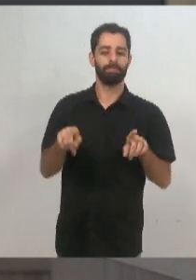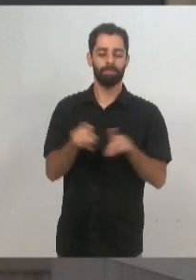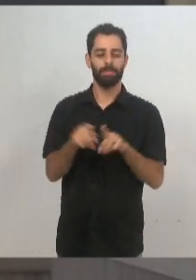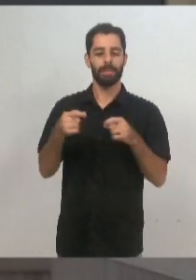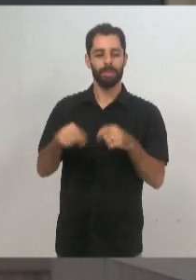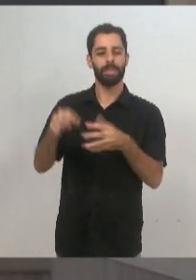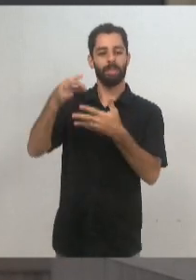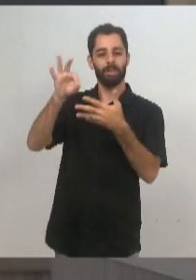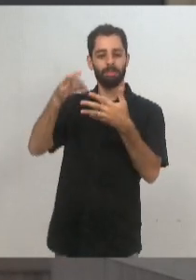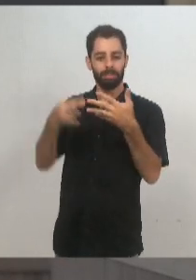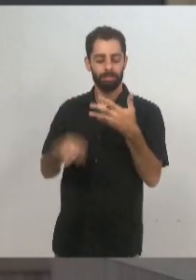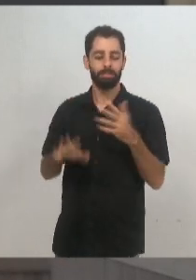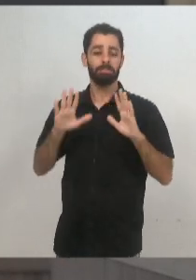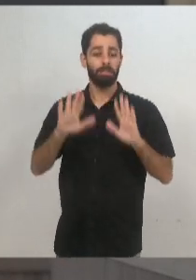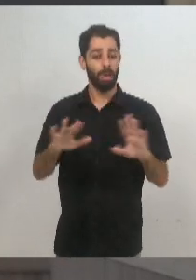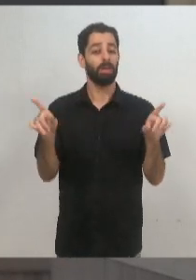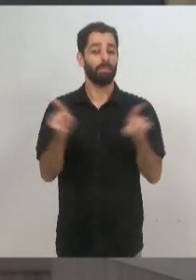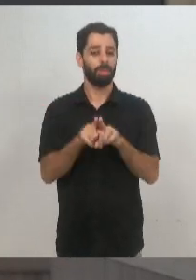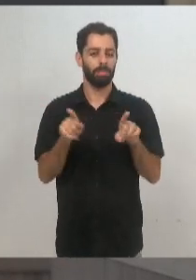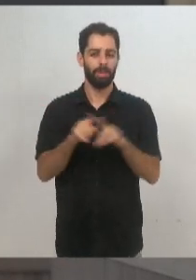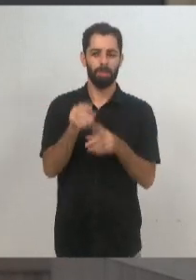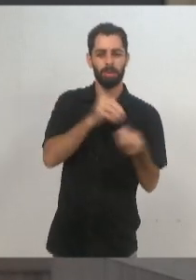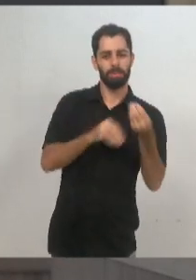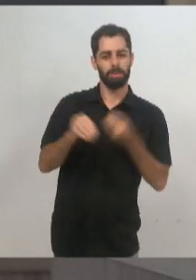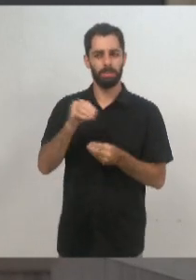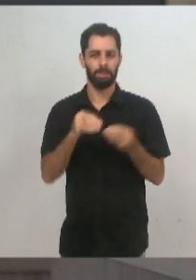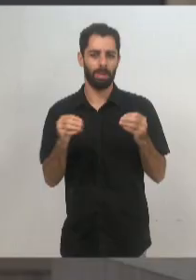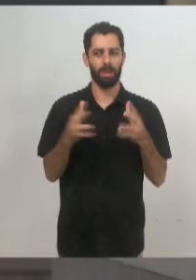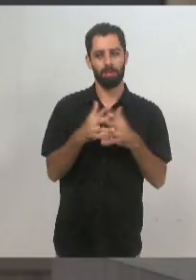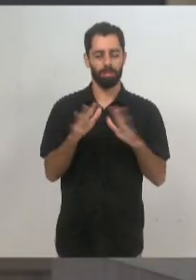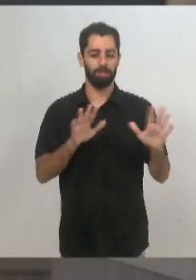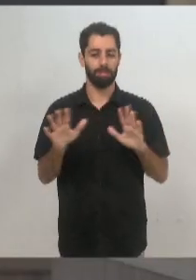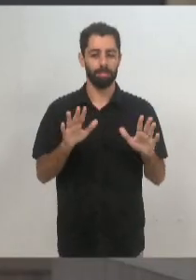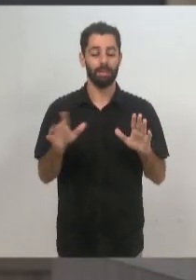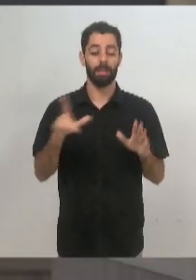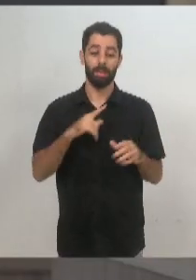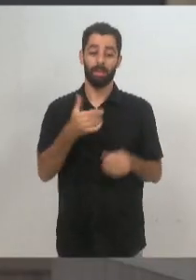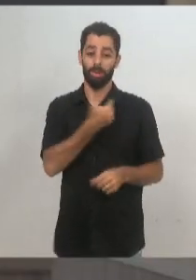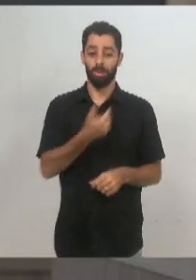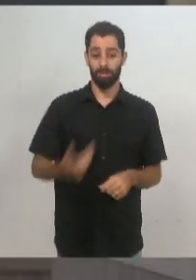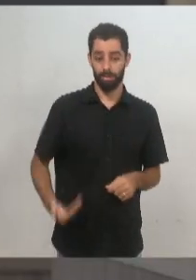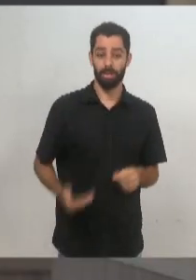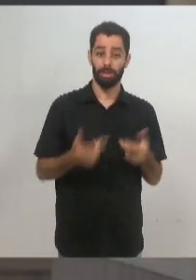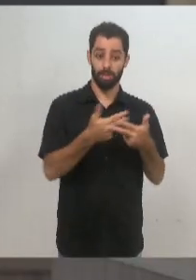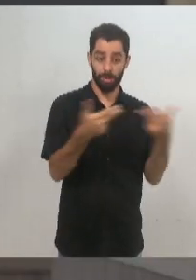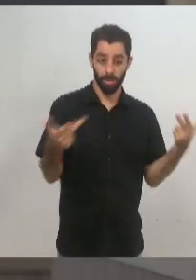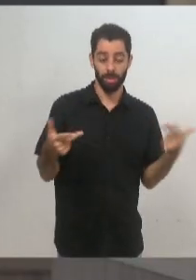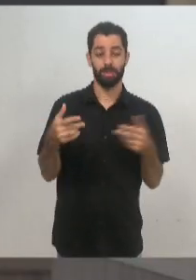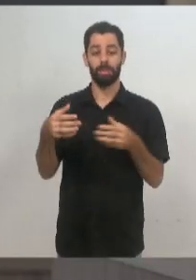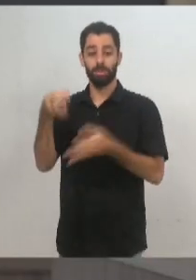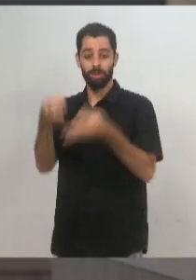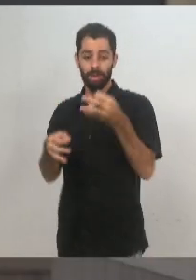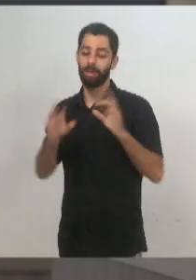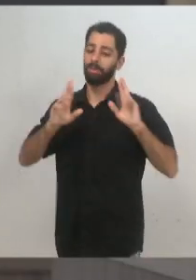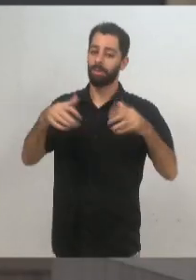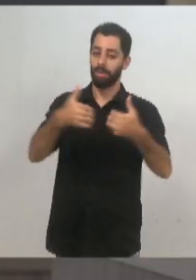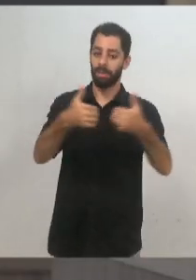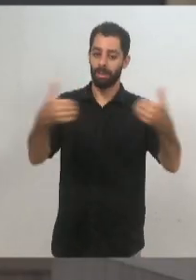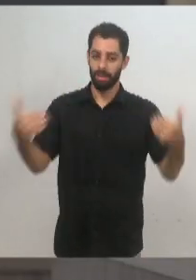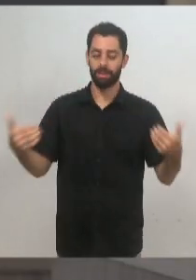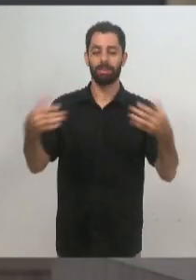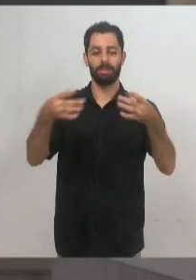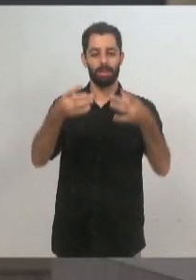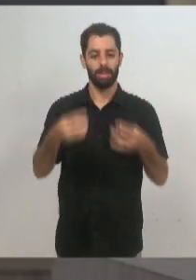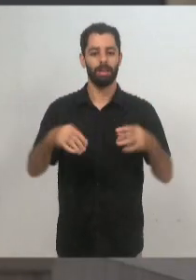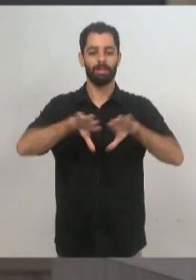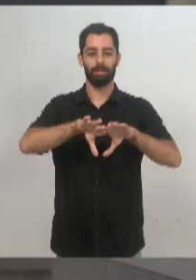ser corrigido, mas não é possível também misturar alho com bugalhos, né? A gente tem um governo, o governo é uma coisa, o judiciário é outra coisa, é bem definido, é